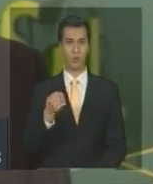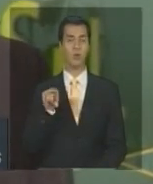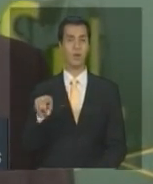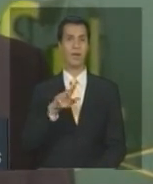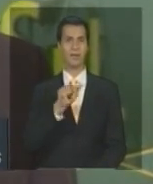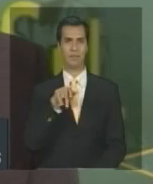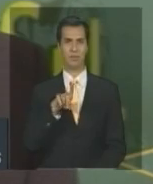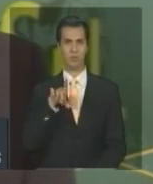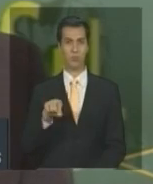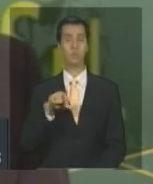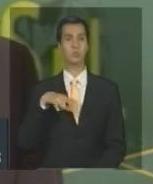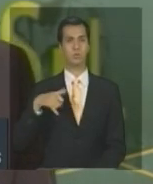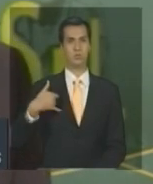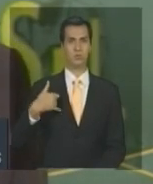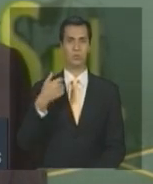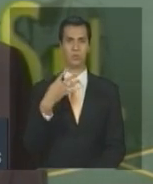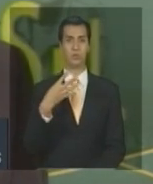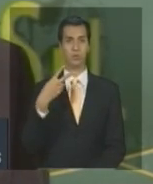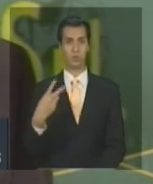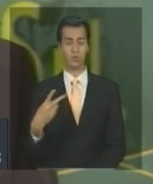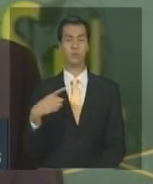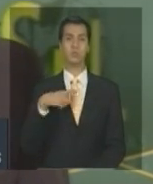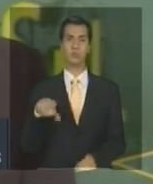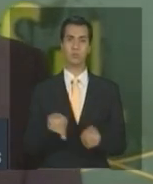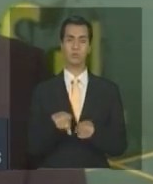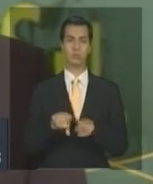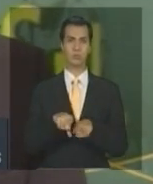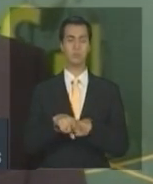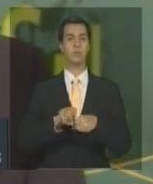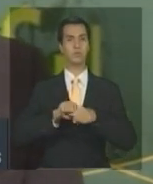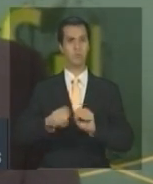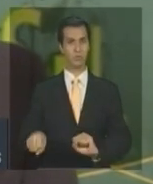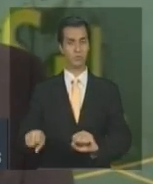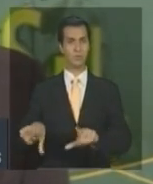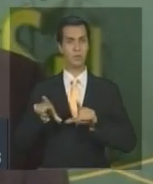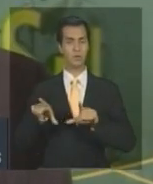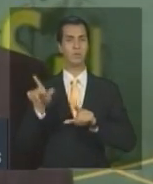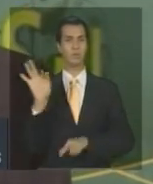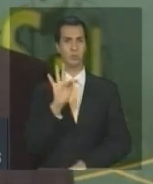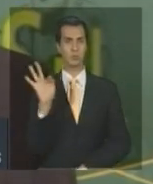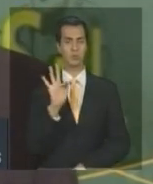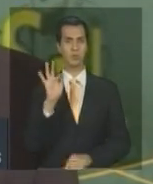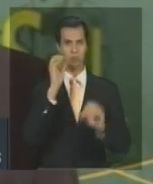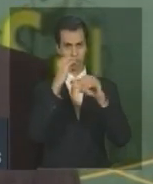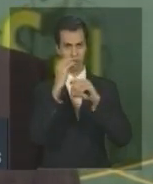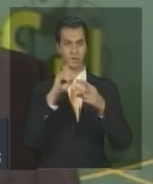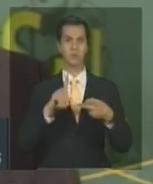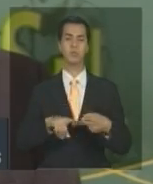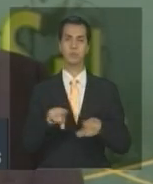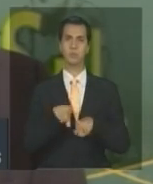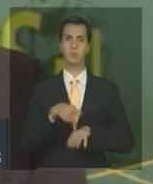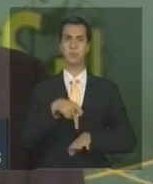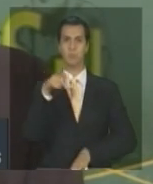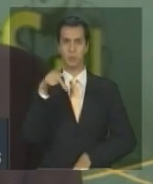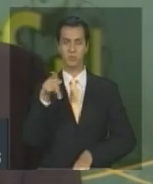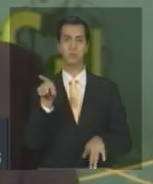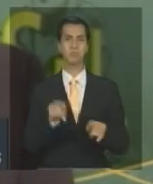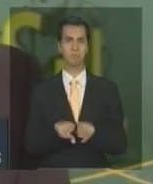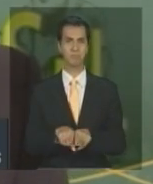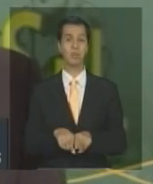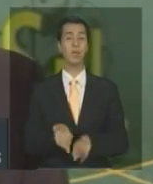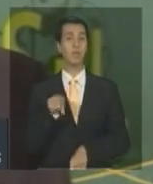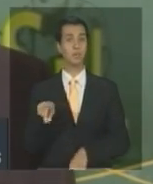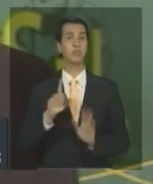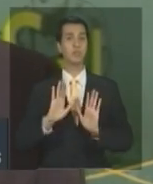formado em Engenharia Civil com pós-graduação em Administração. Ele vinha atuando como deputado federal em seu primeiro mandato